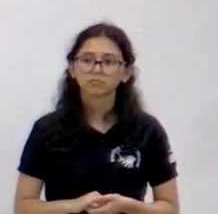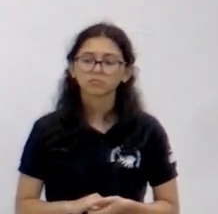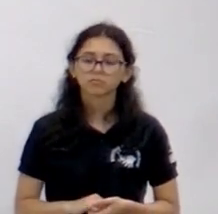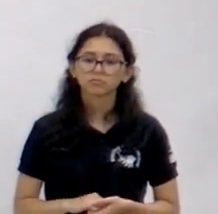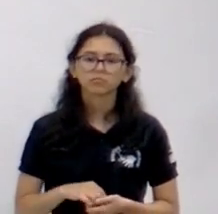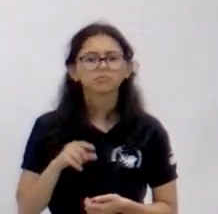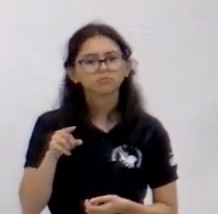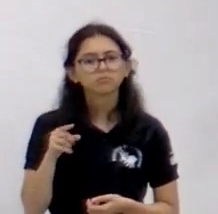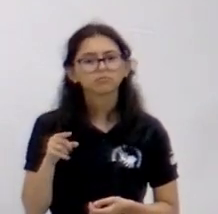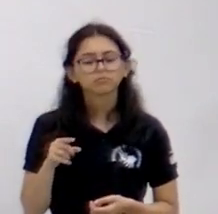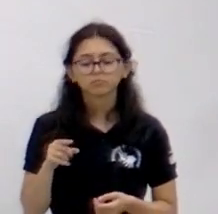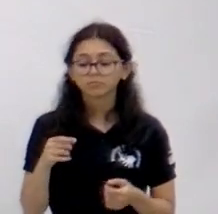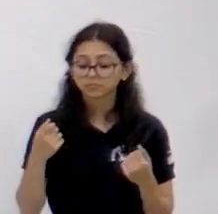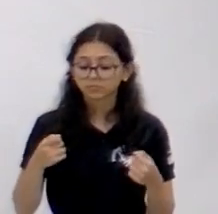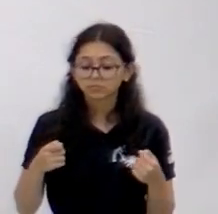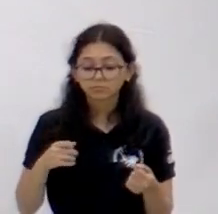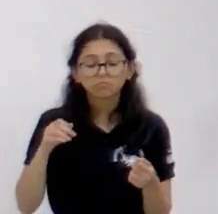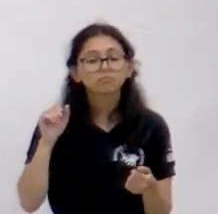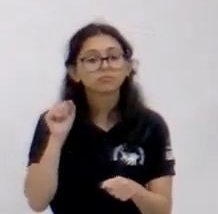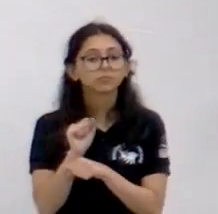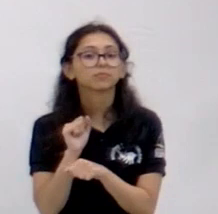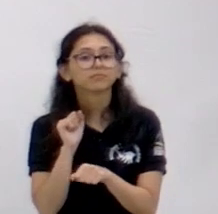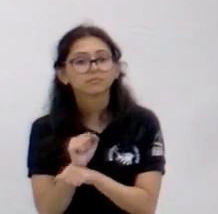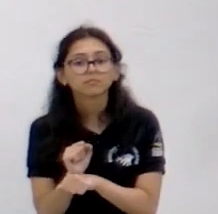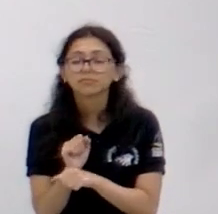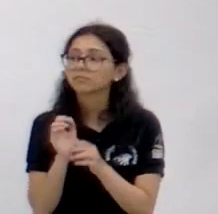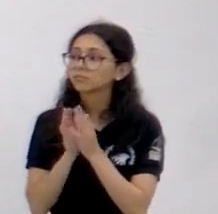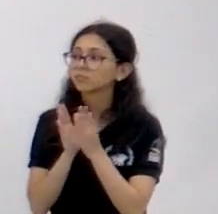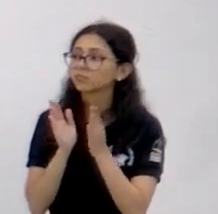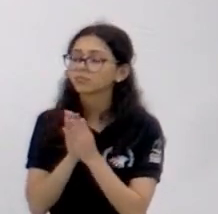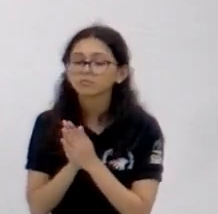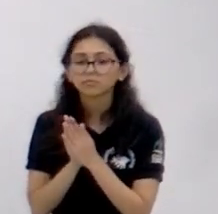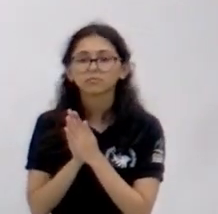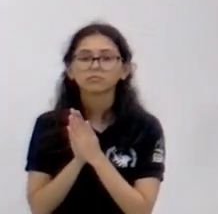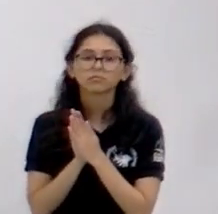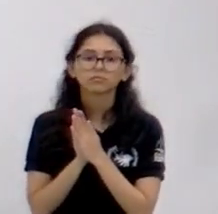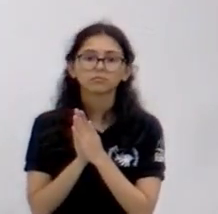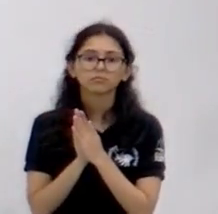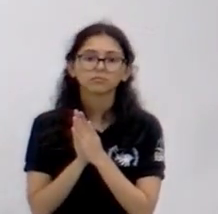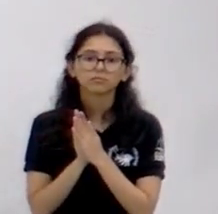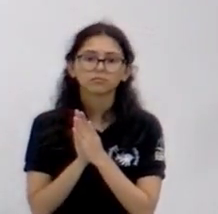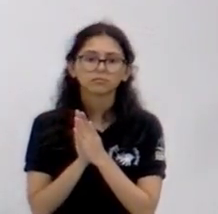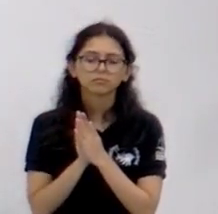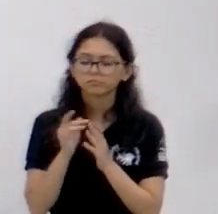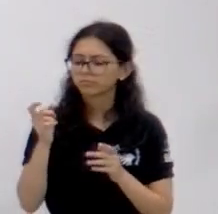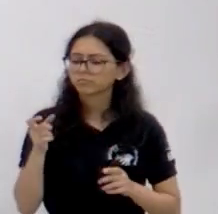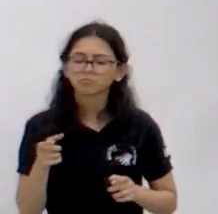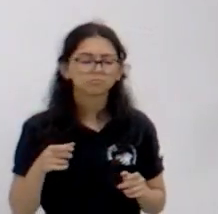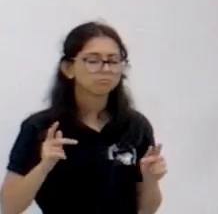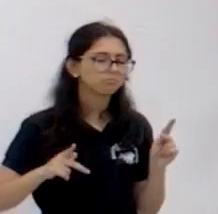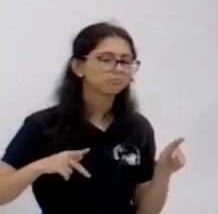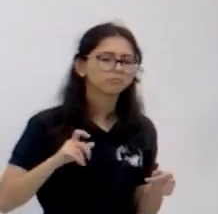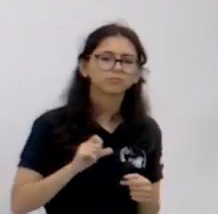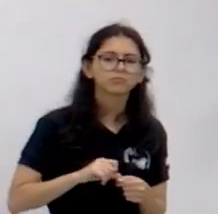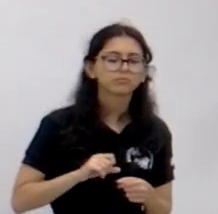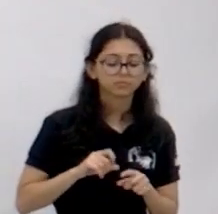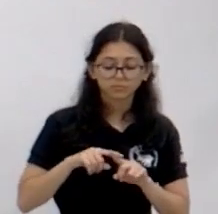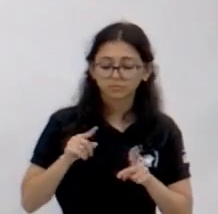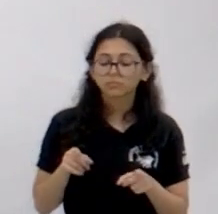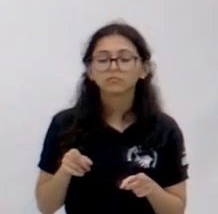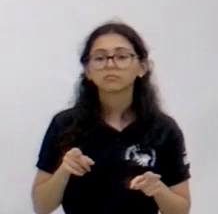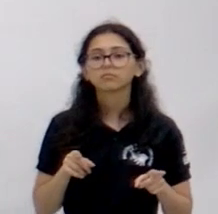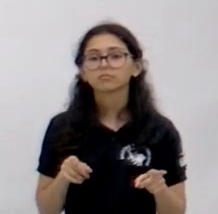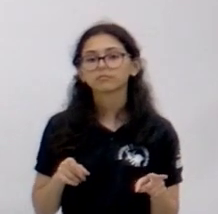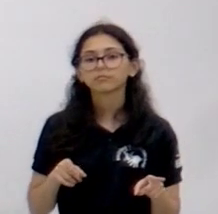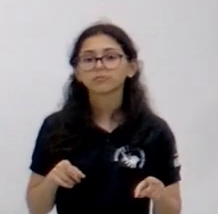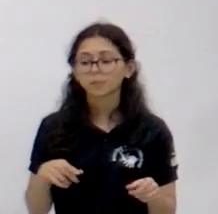orou? Ah, mas a coisa está tão simples, está tão fácil, eu já faço isso corriqueiramente. Mas ore, procure